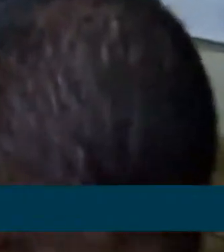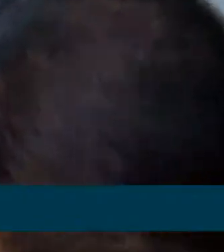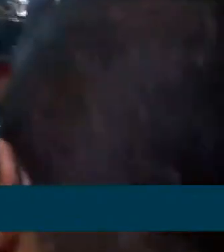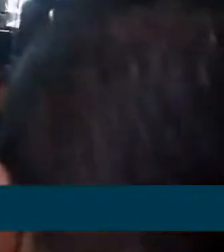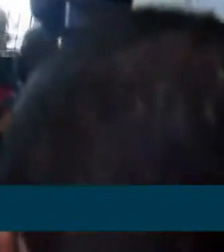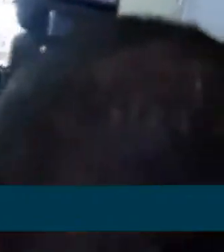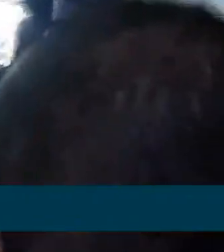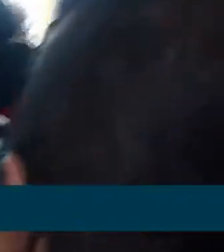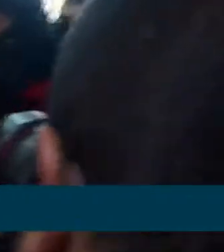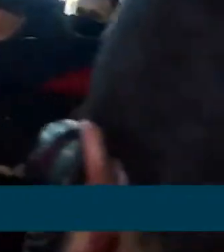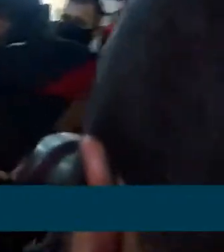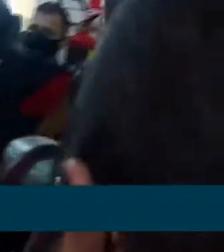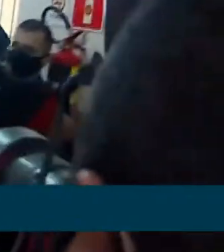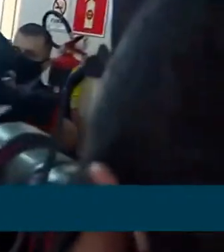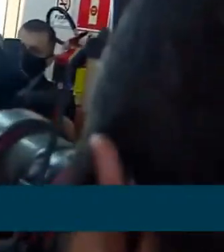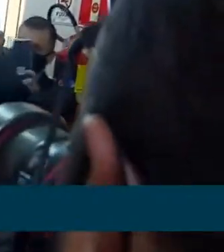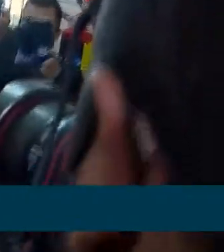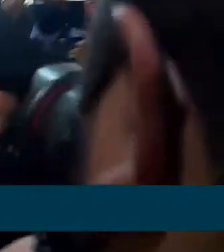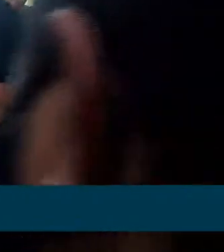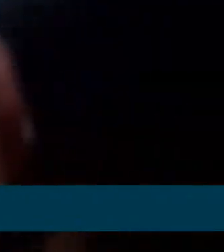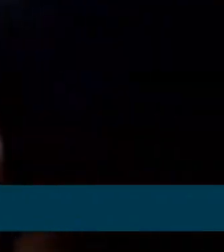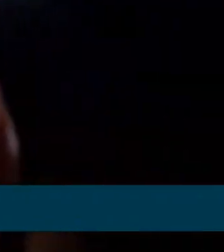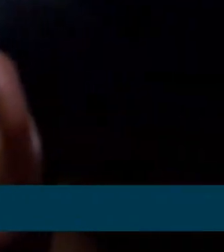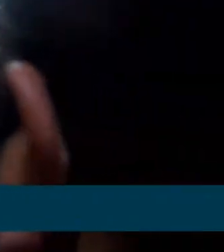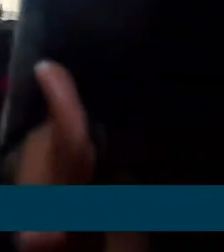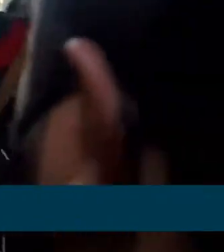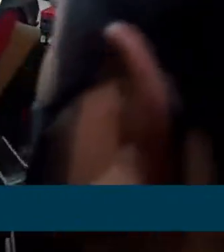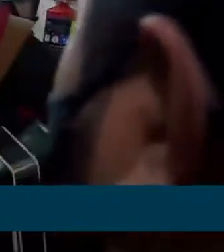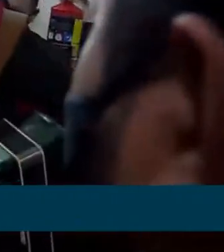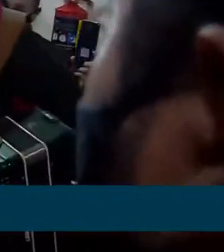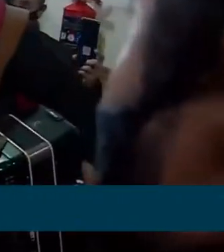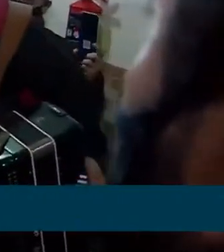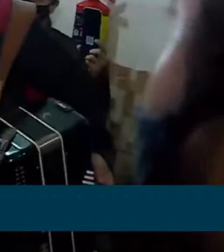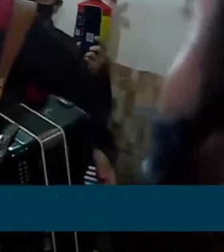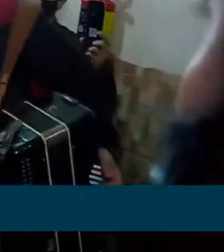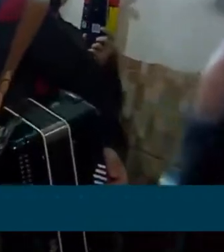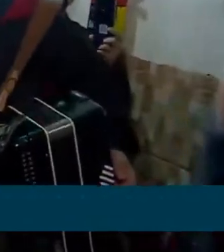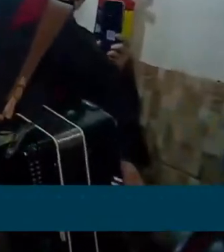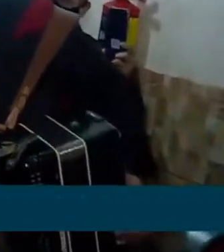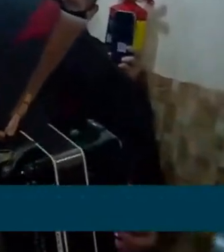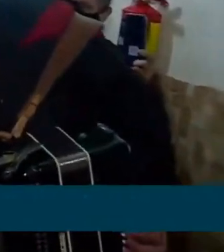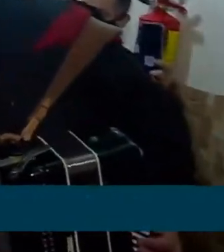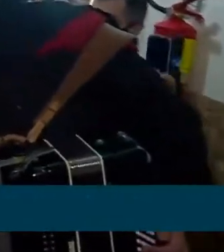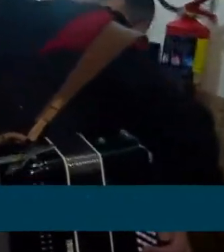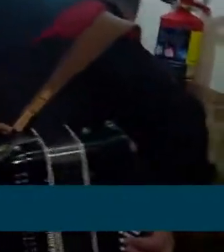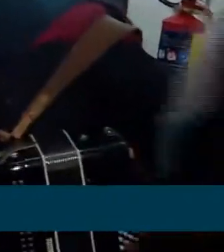Vai ter artilheiro. Se não, pensa que é.